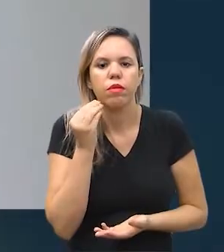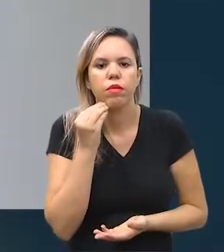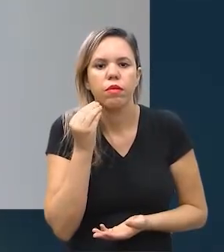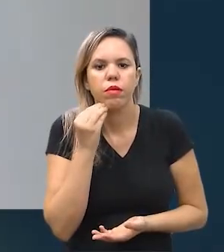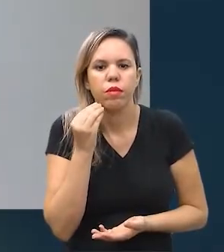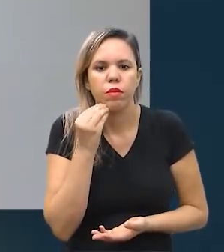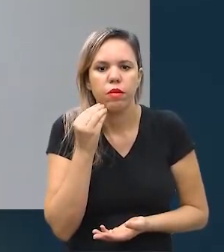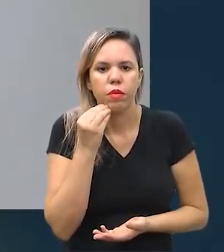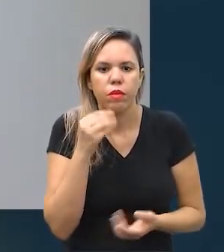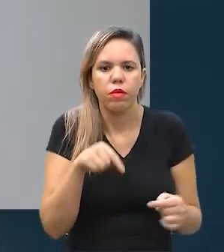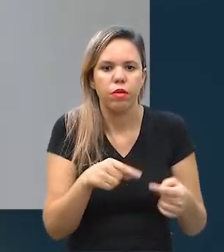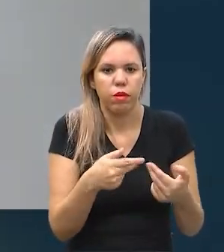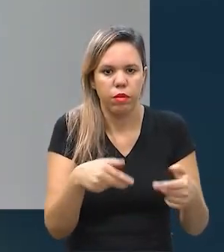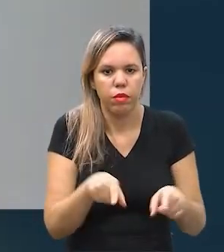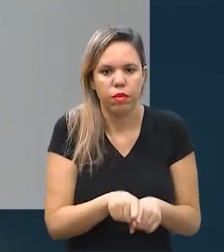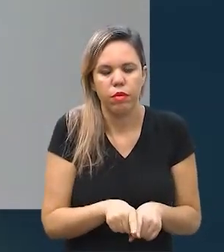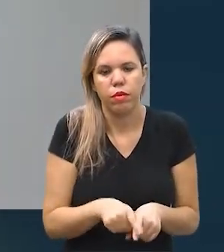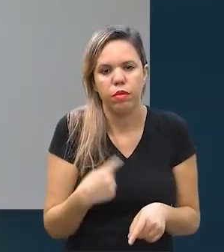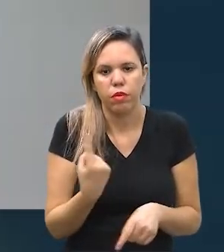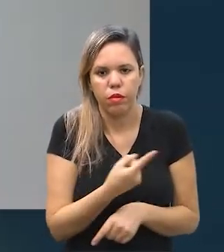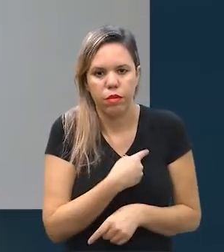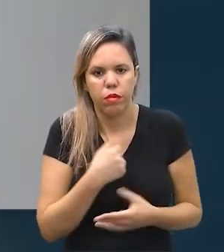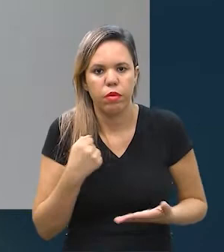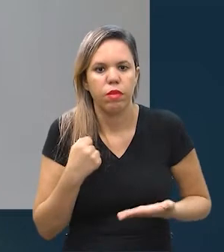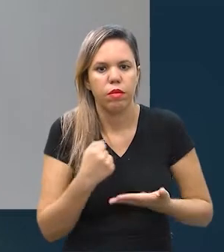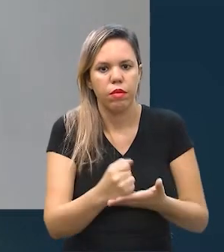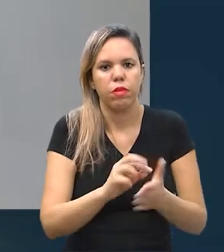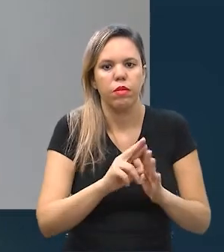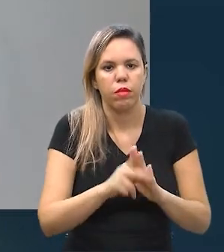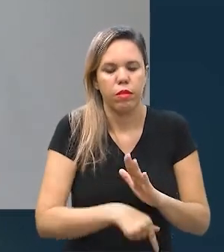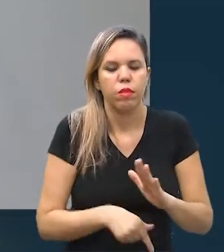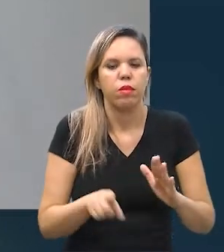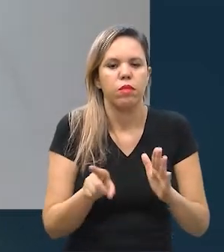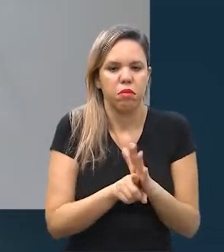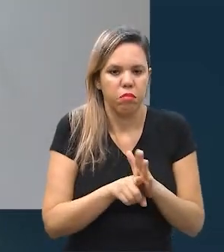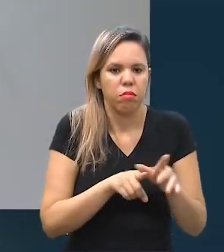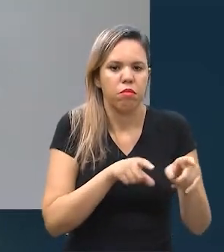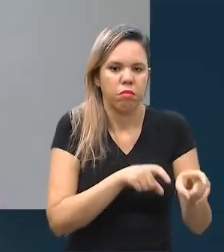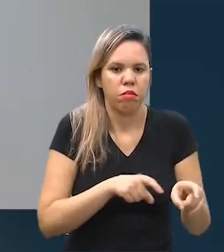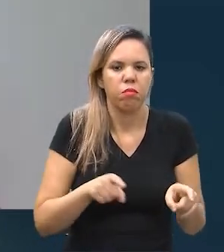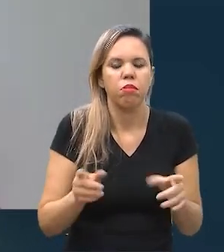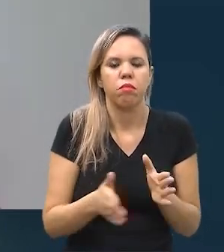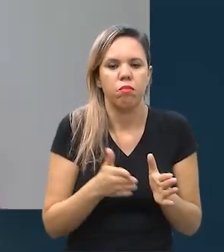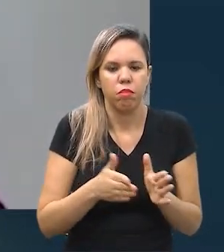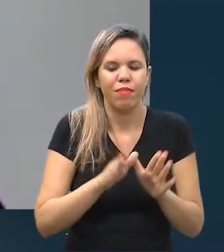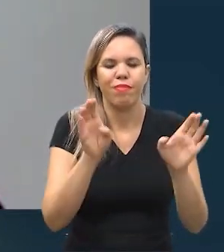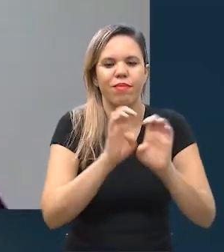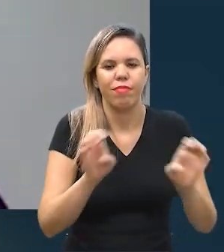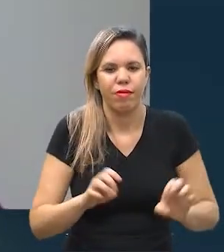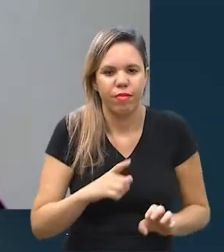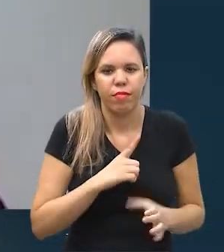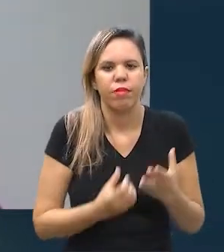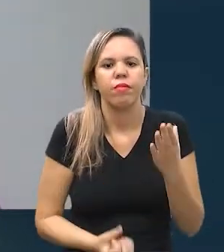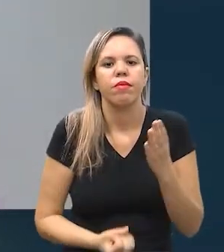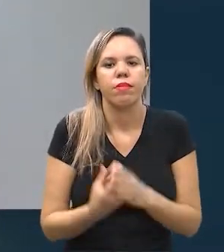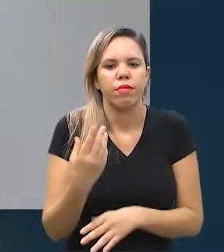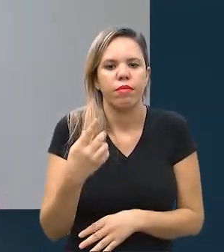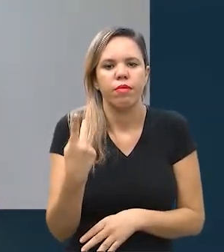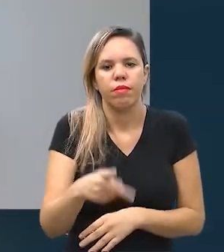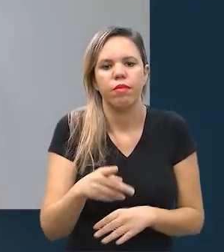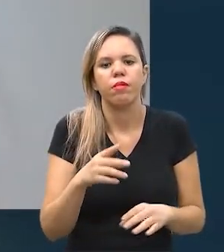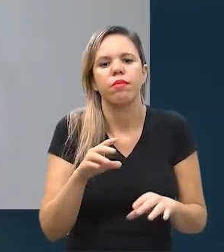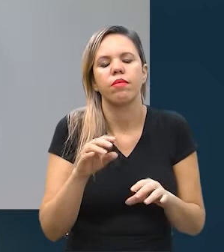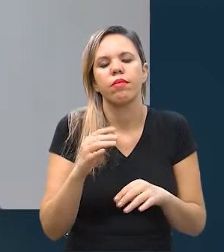oportunidade, mas com muitos desafios também. Então, a gente vem auxiliando vários produtores nesse sentido a se estruturarem, a criarem até seus